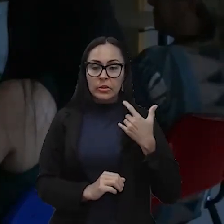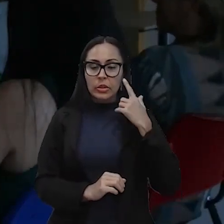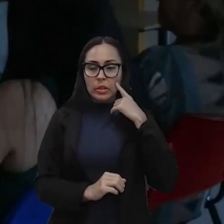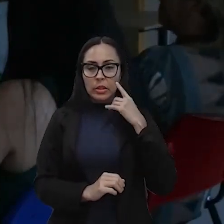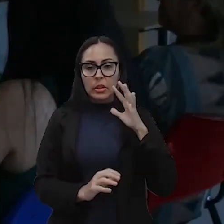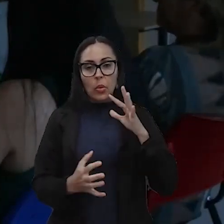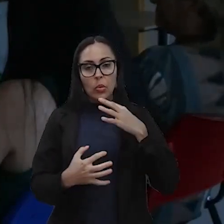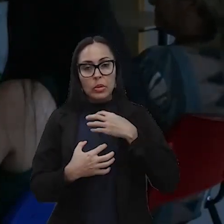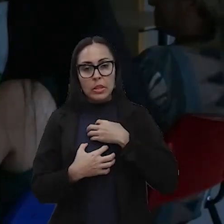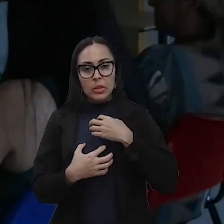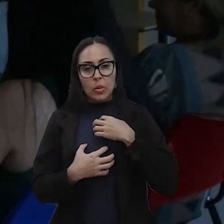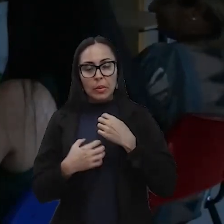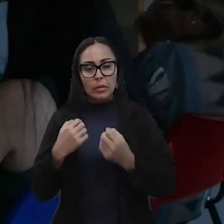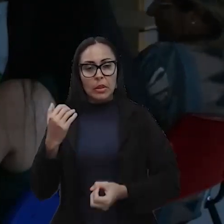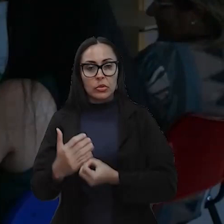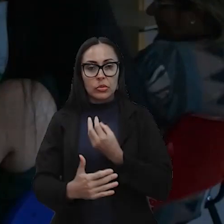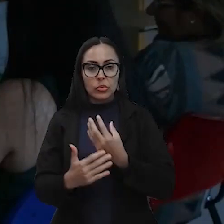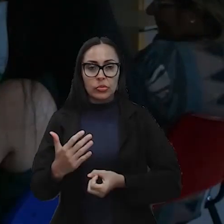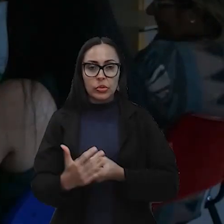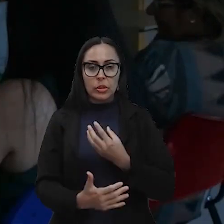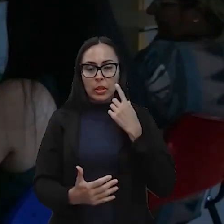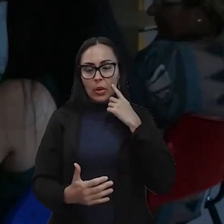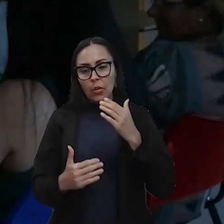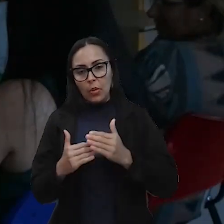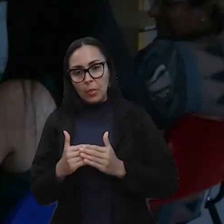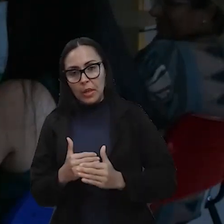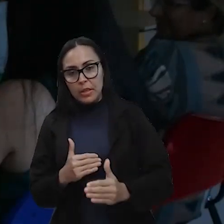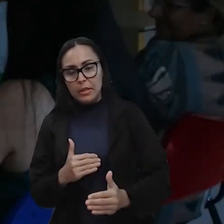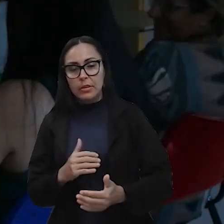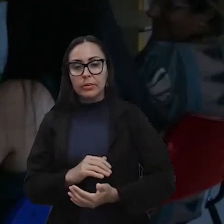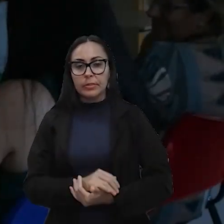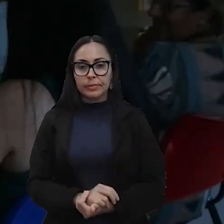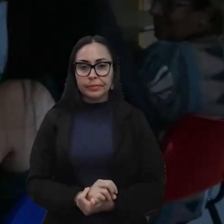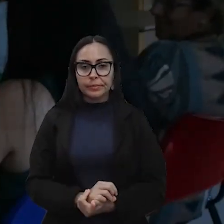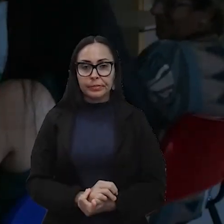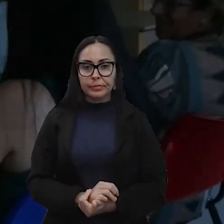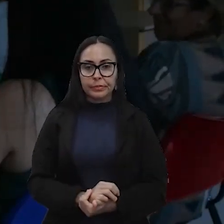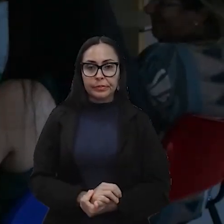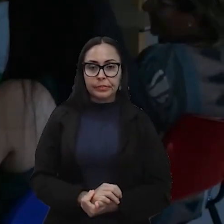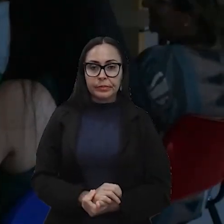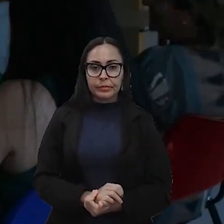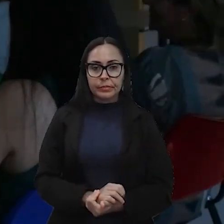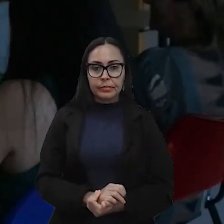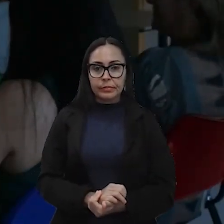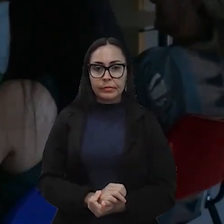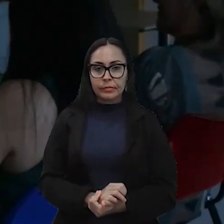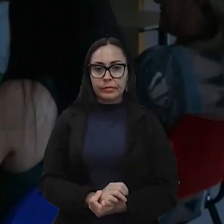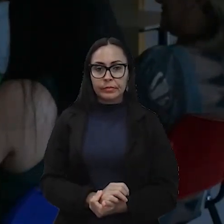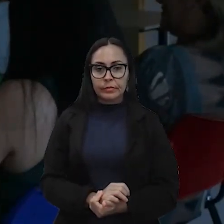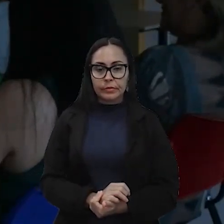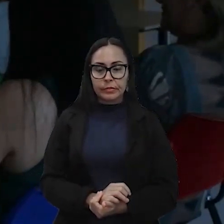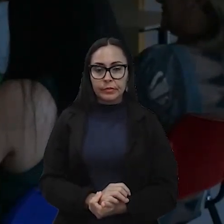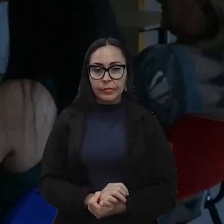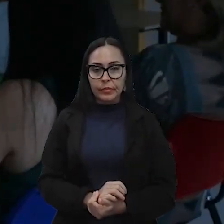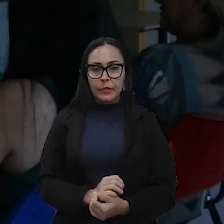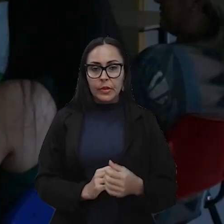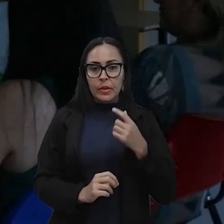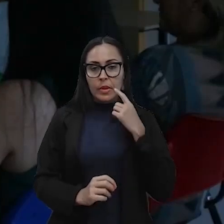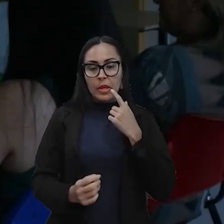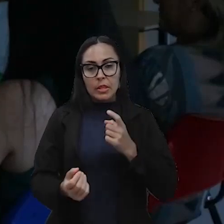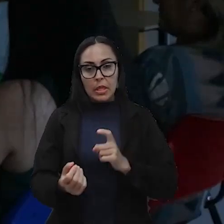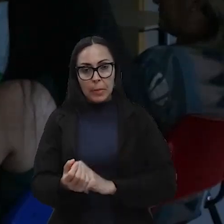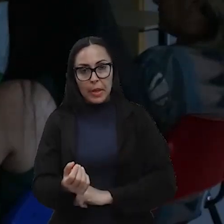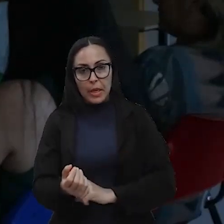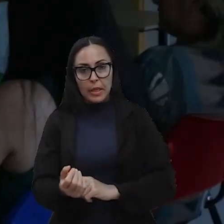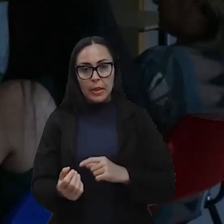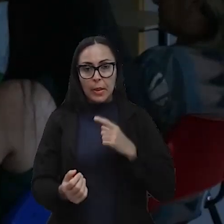os hormônios estão começando a dar tchau para você. Quais são os sinais de alerta? Sangramento prolongado. Gente, mais de 10 dias, epa,